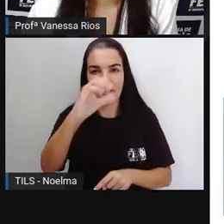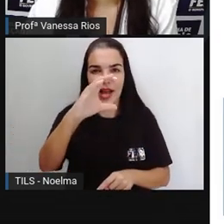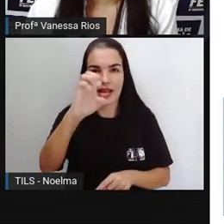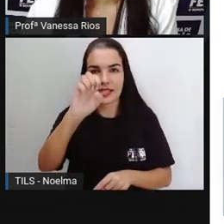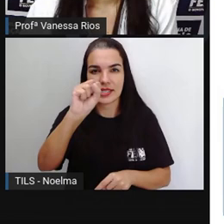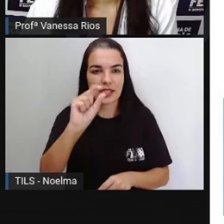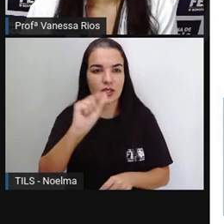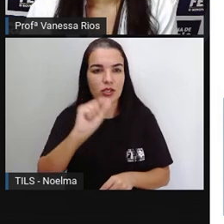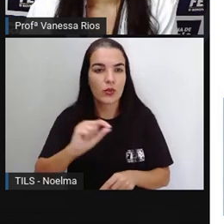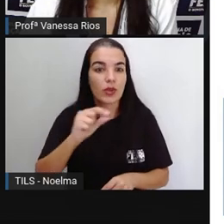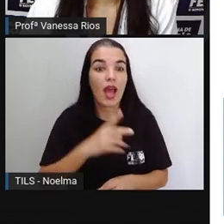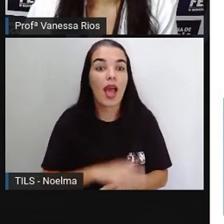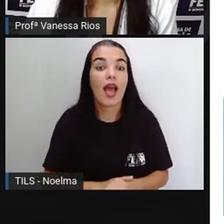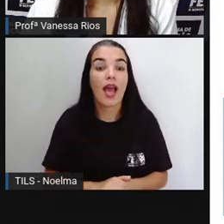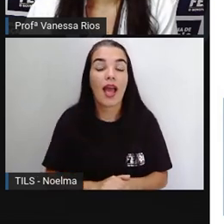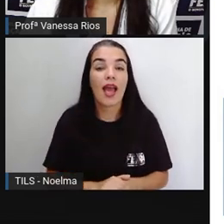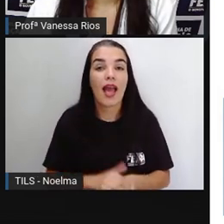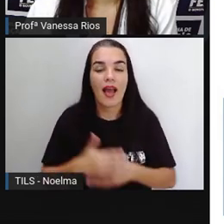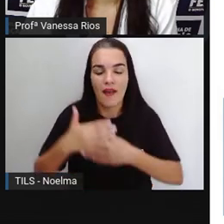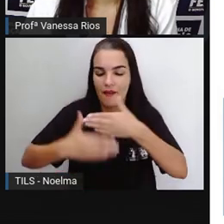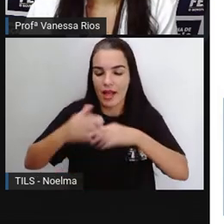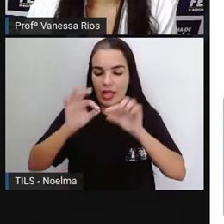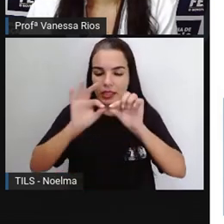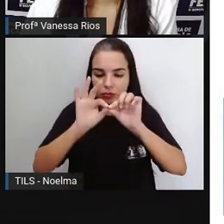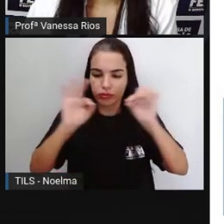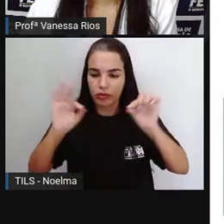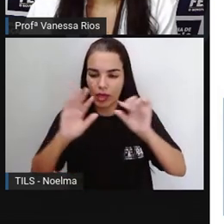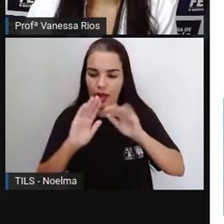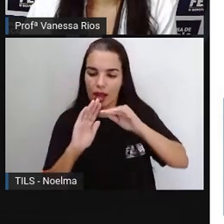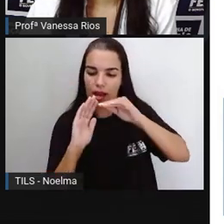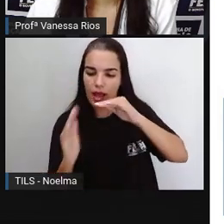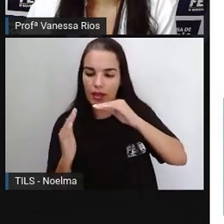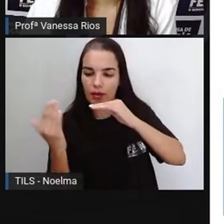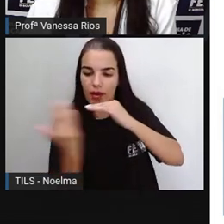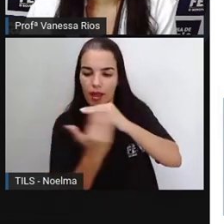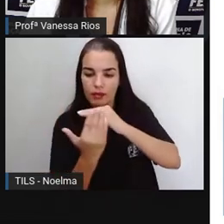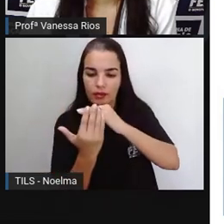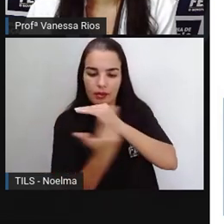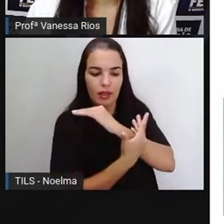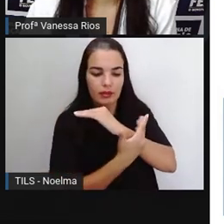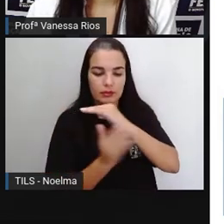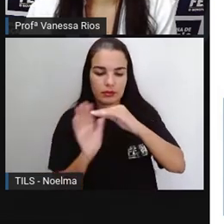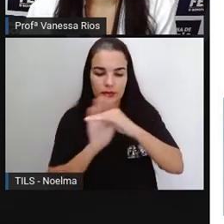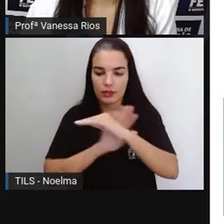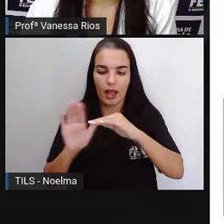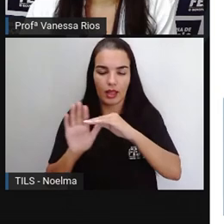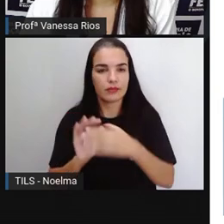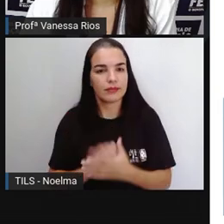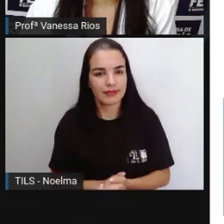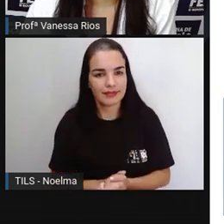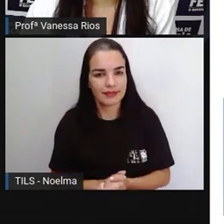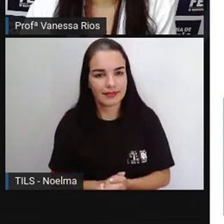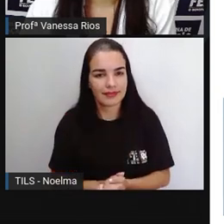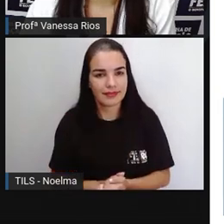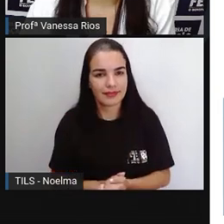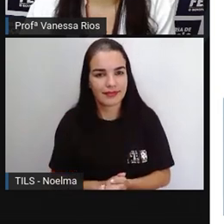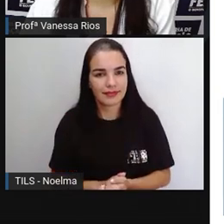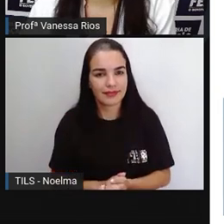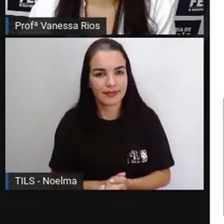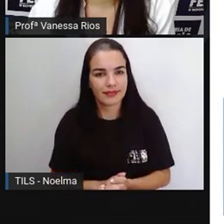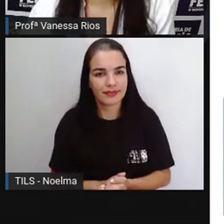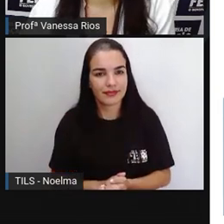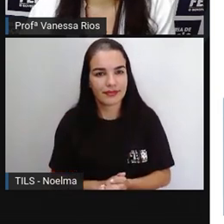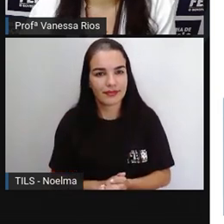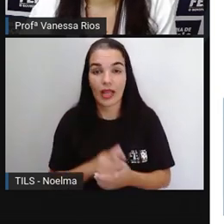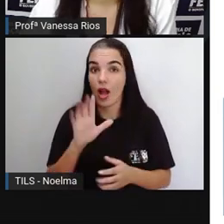Faces só corresponde a cada lado, não é? Da caixa de sapato, que não é uma